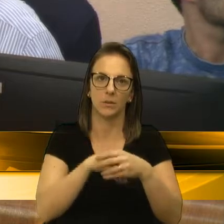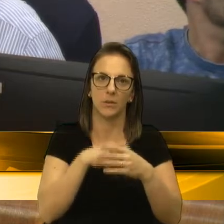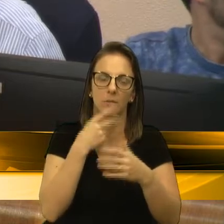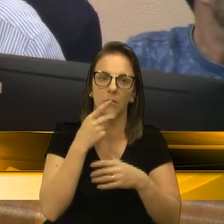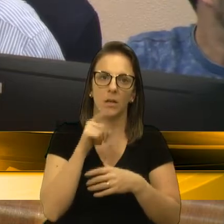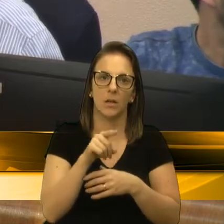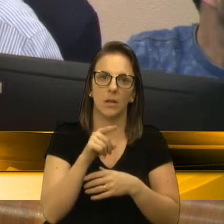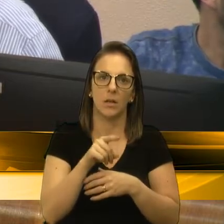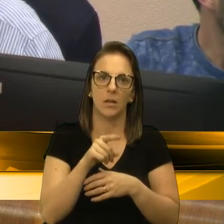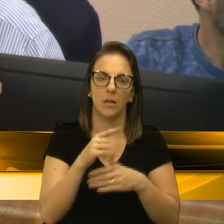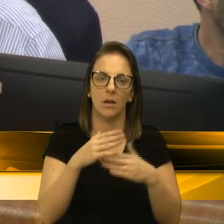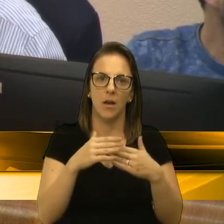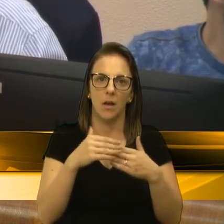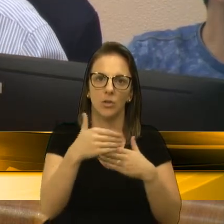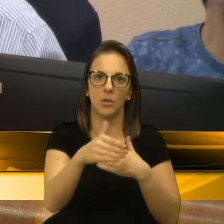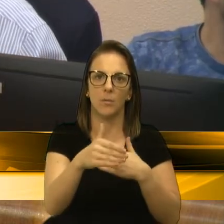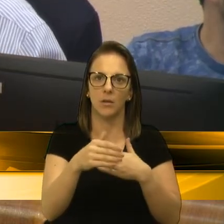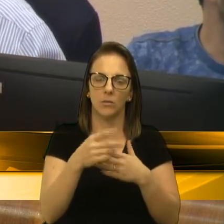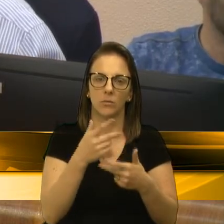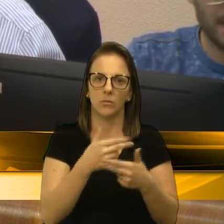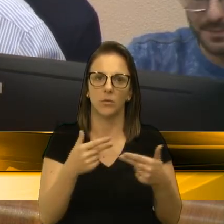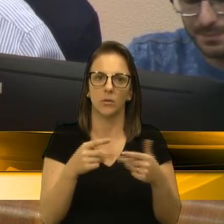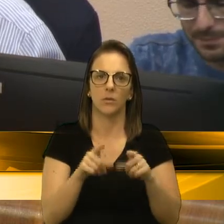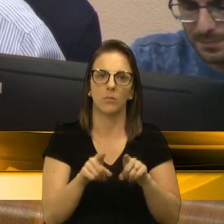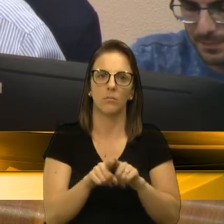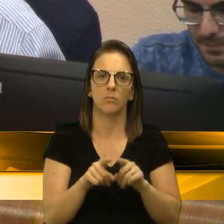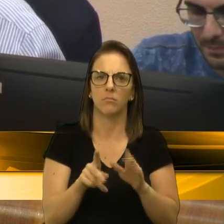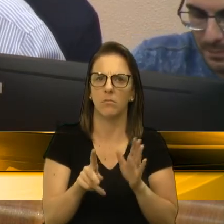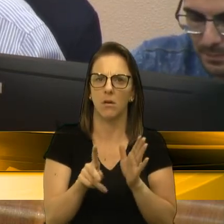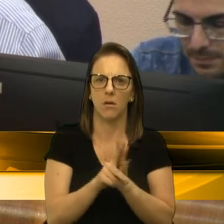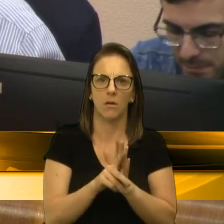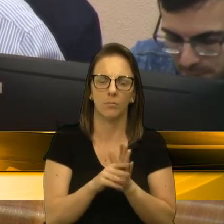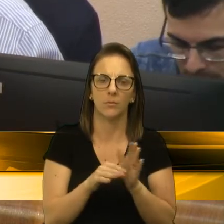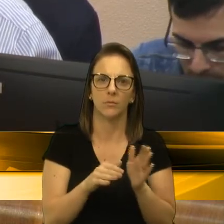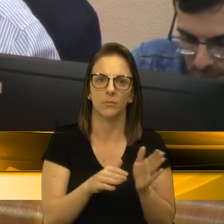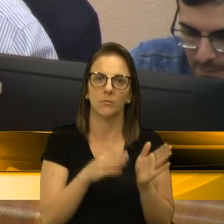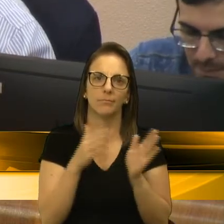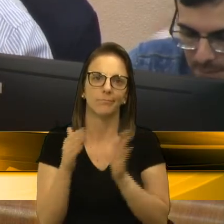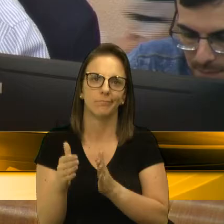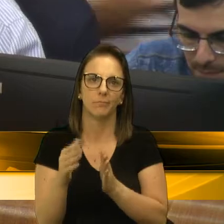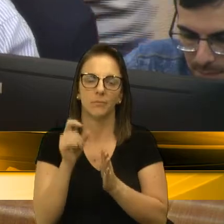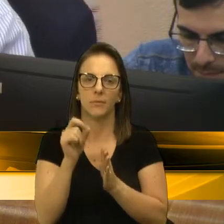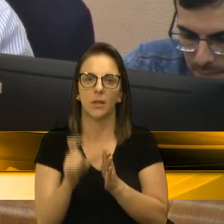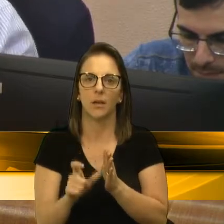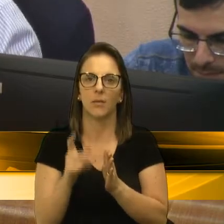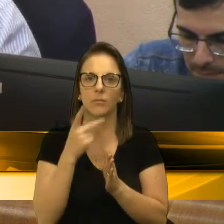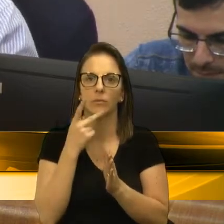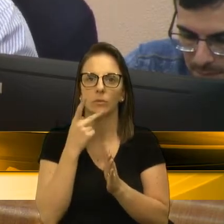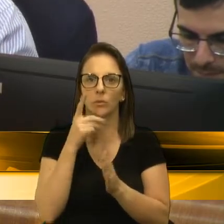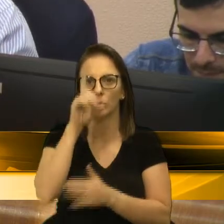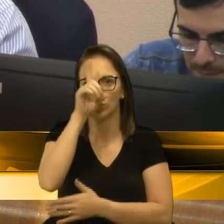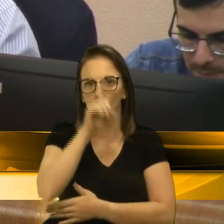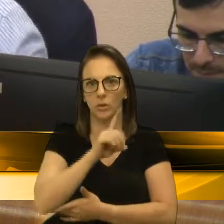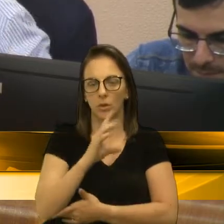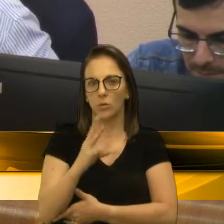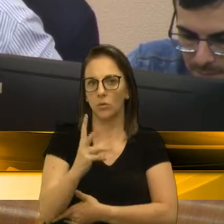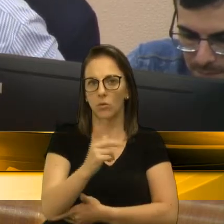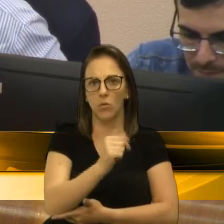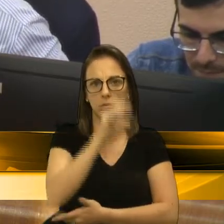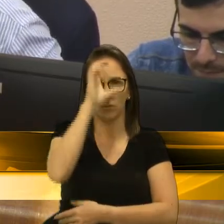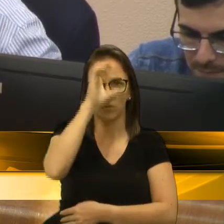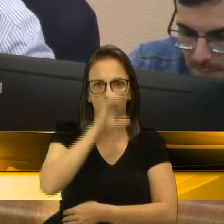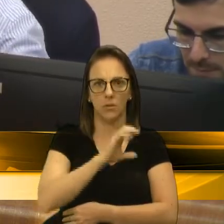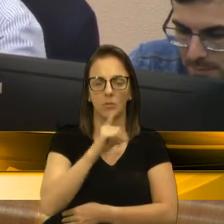atos unilaterais, propostos e implementados exclusivamente pelo denunciante em âmbito do direito que todo cidadão